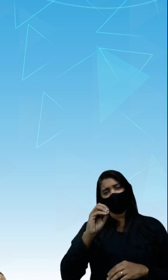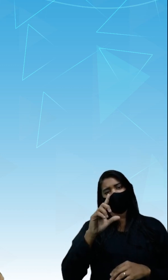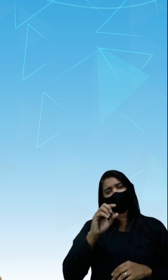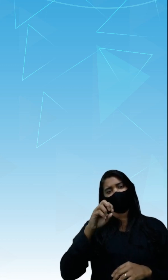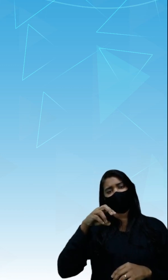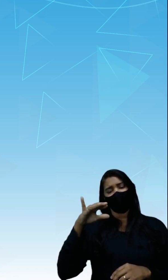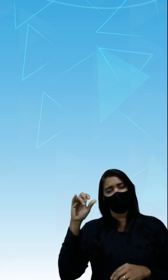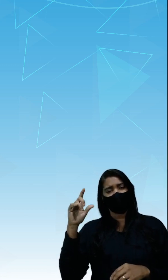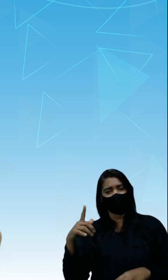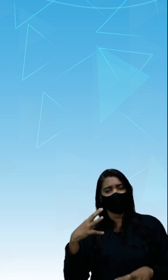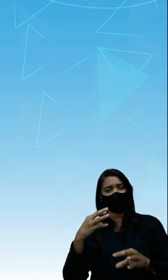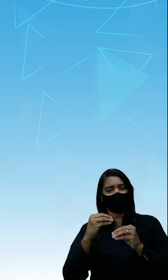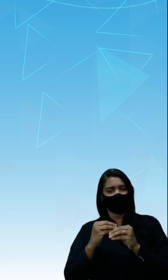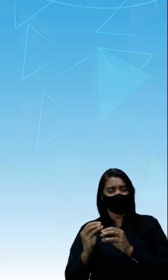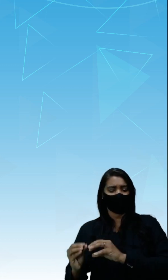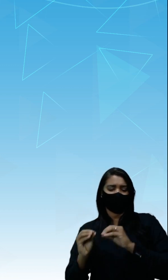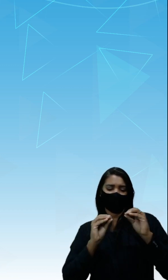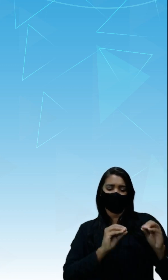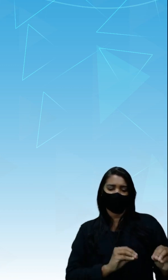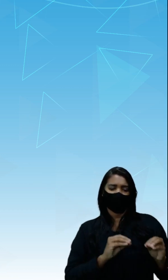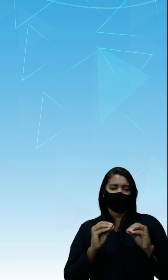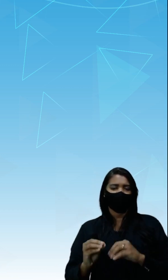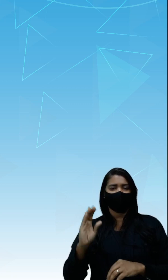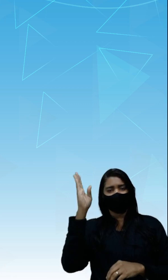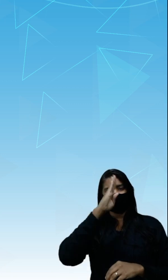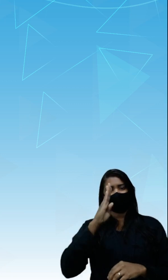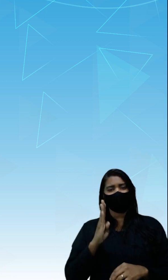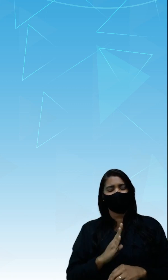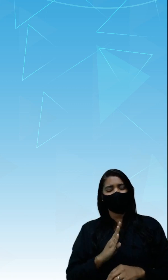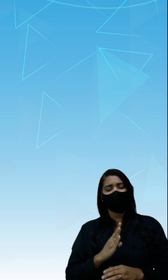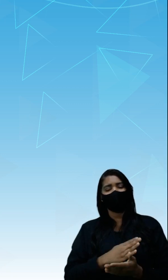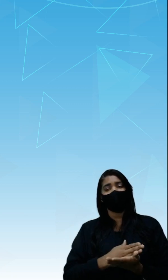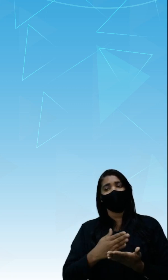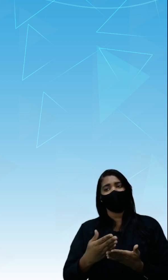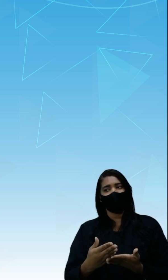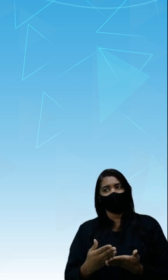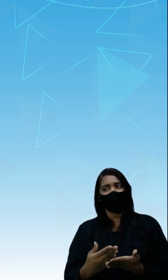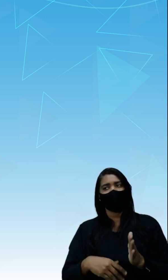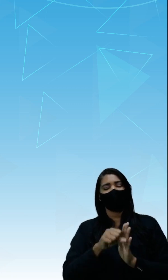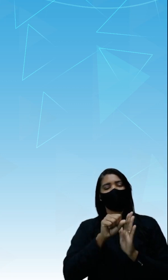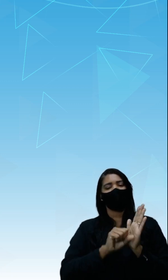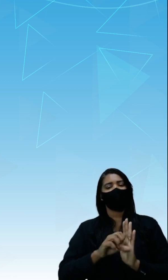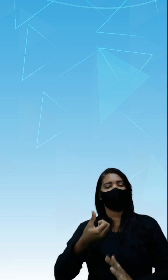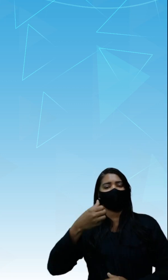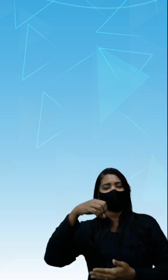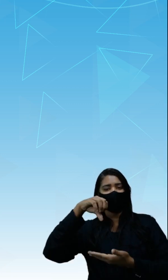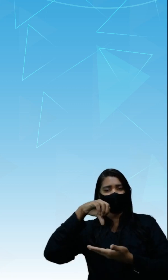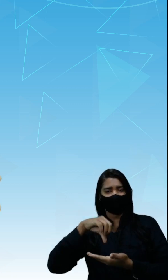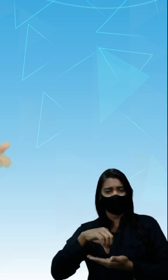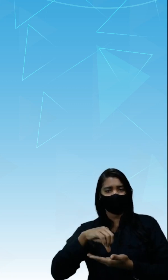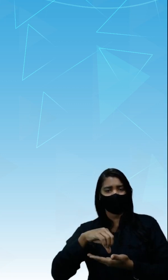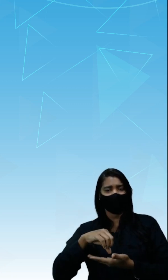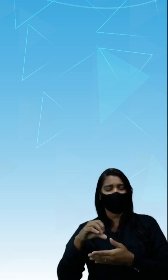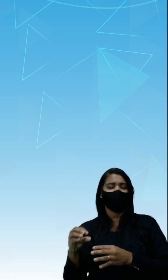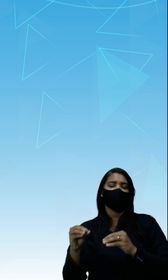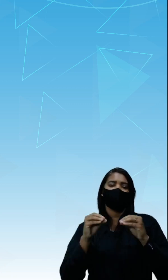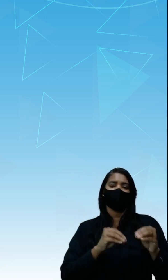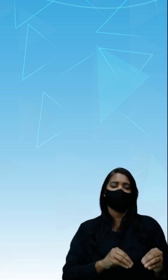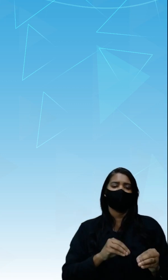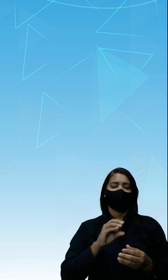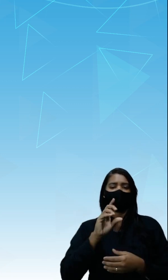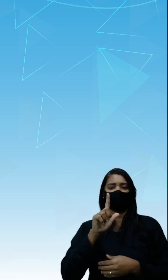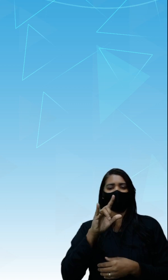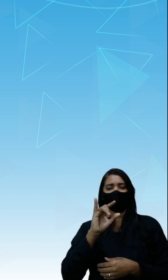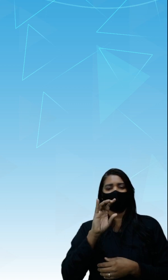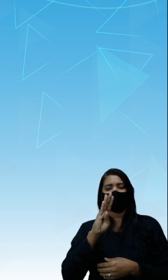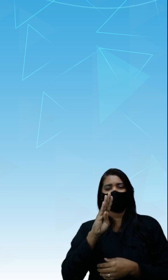imigração significativa da Ásia para o Brasil começou muito no século XIX, quando a imigração do Líbano e da Síria se